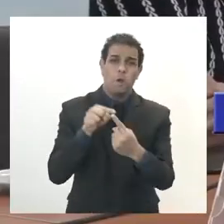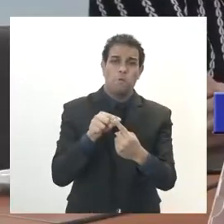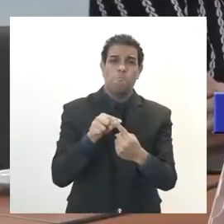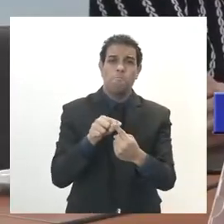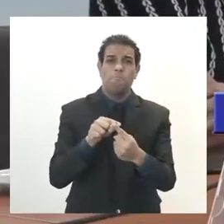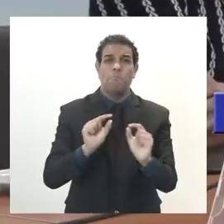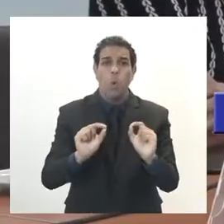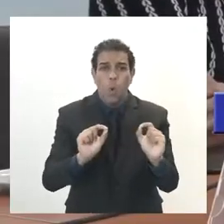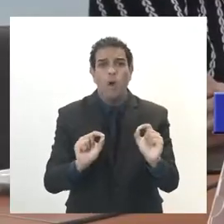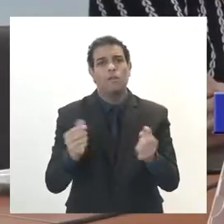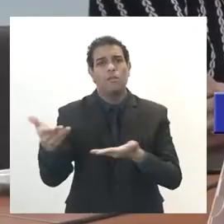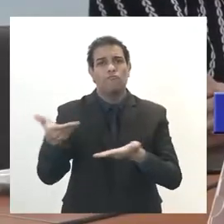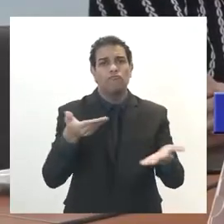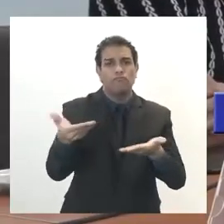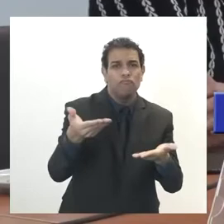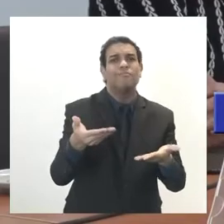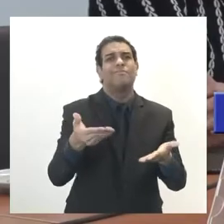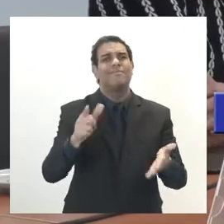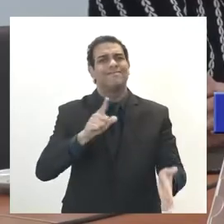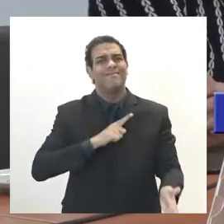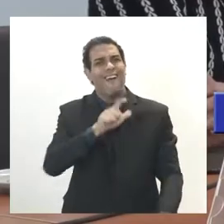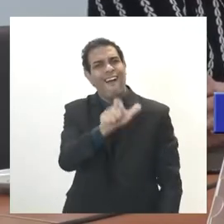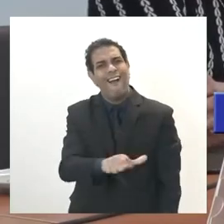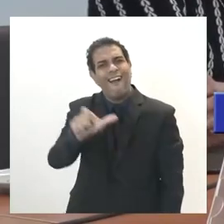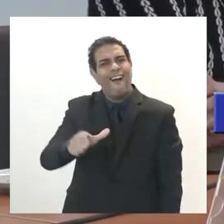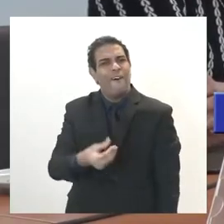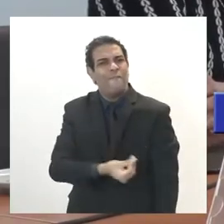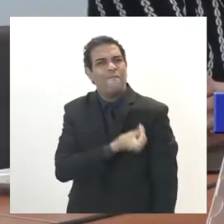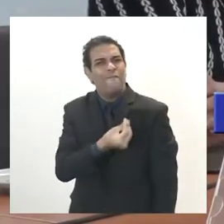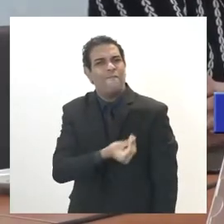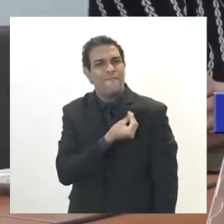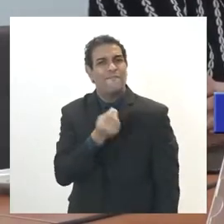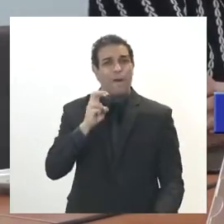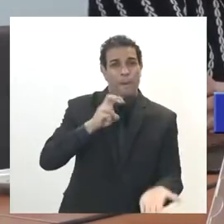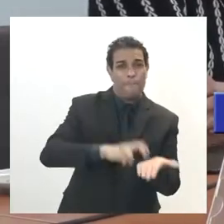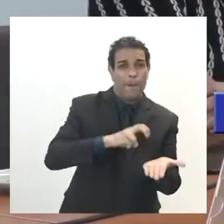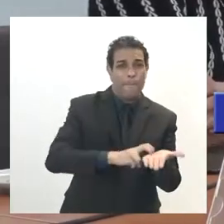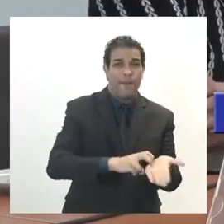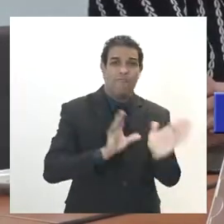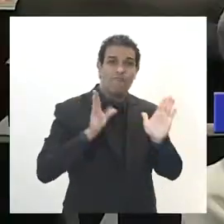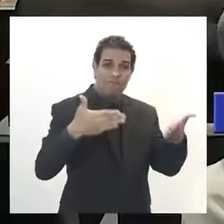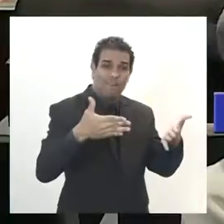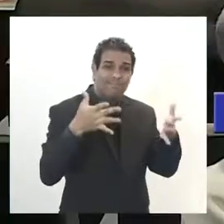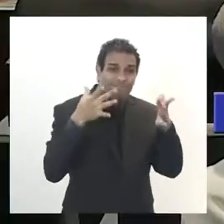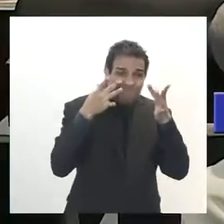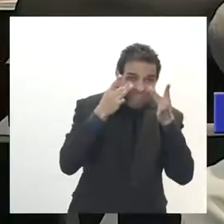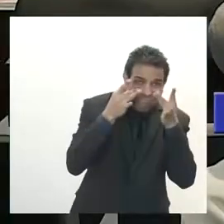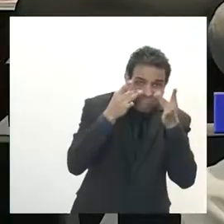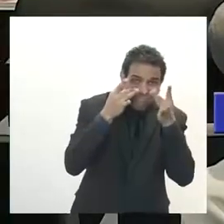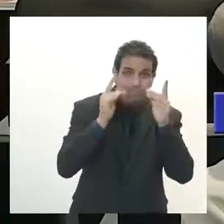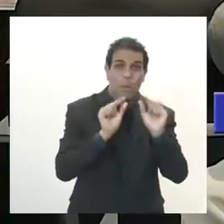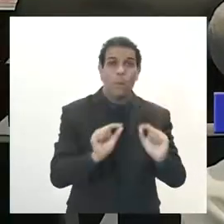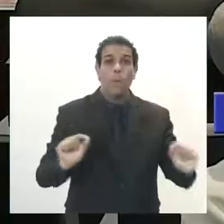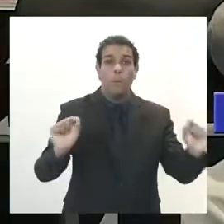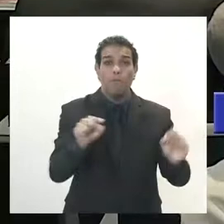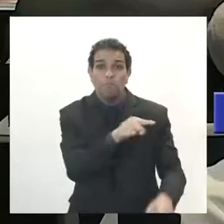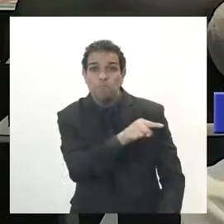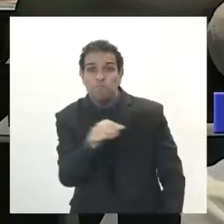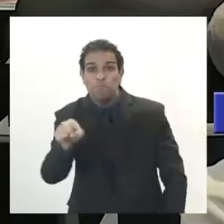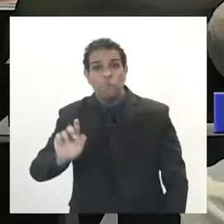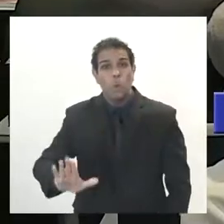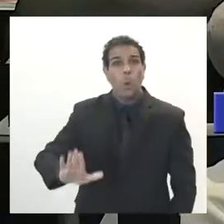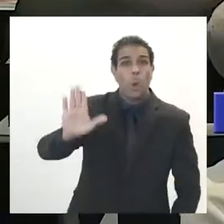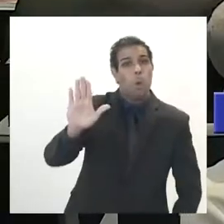tendo alguns convidados já presente que na parte da manhã vai ser sem presencial eu preciso saber se